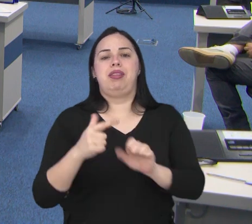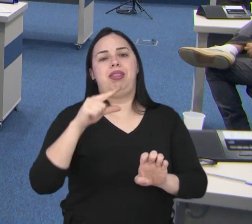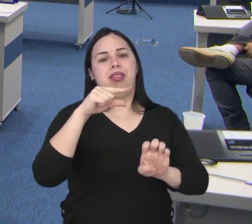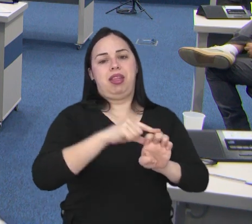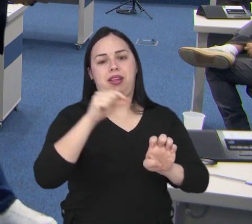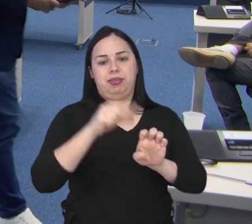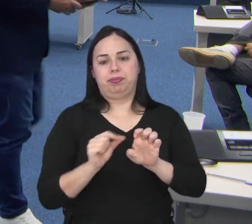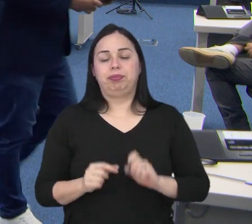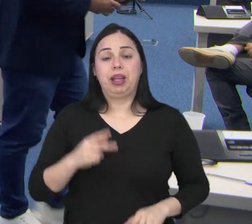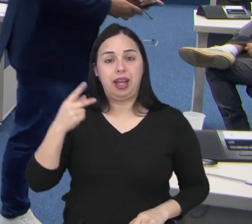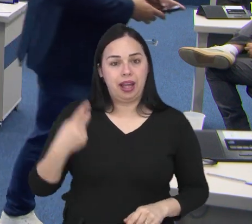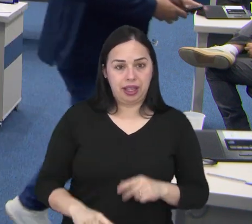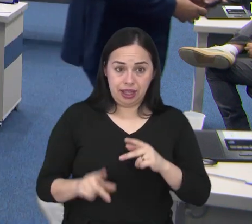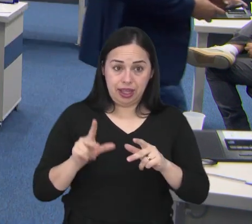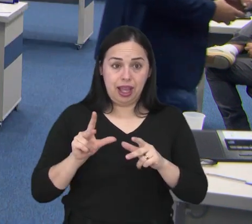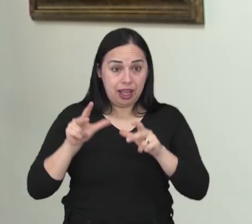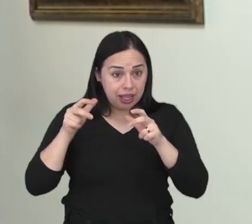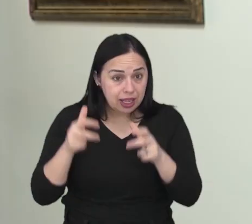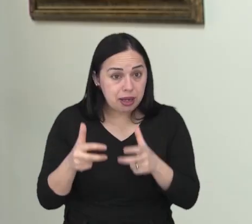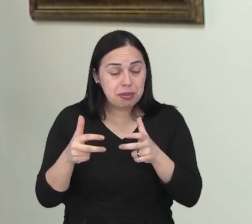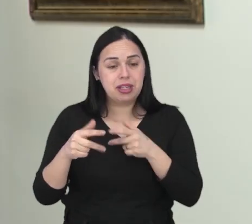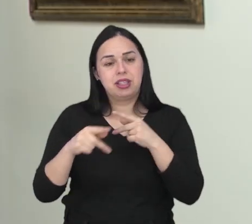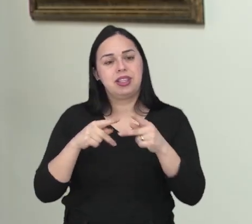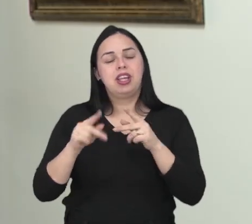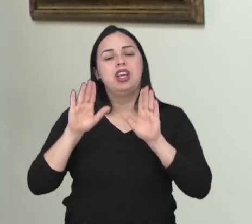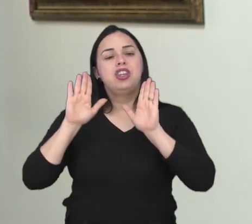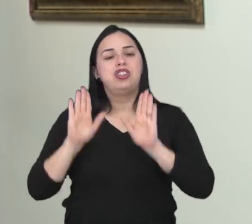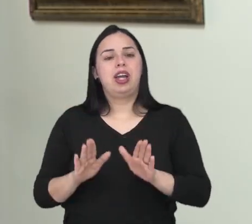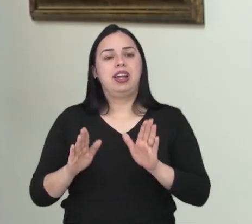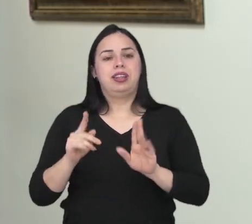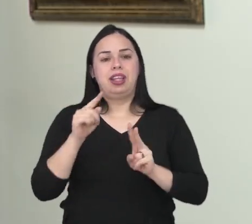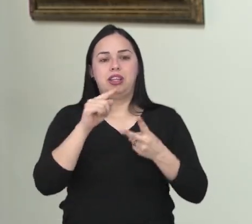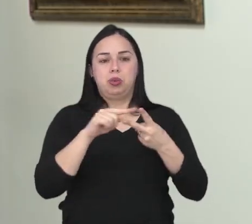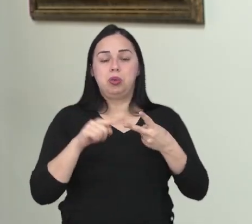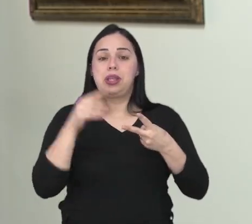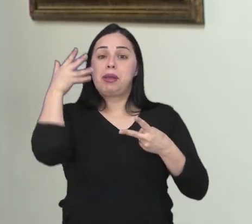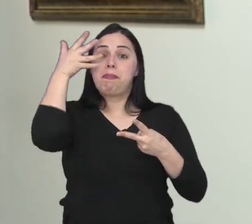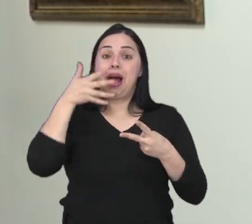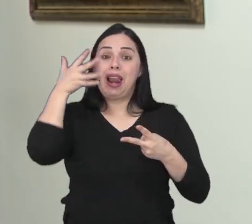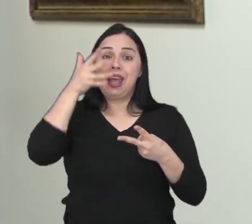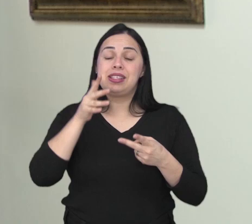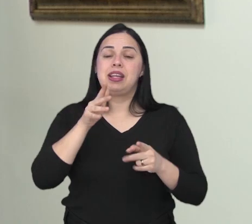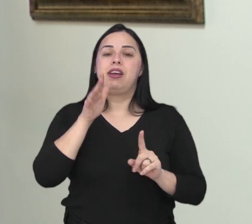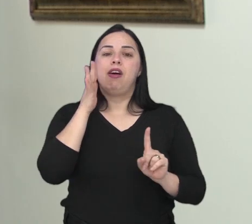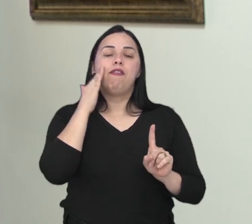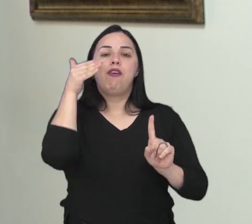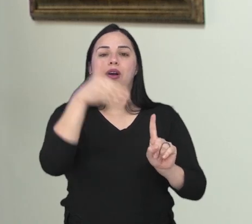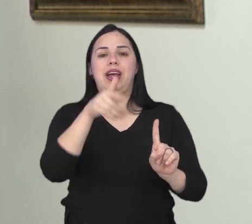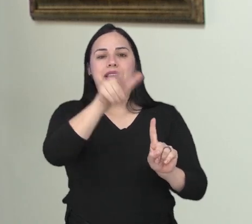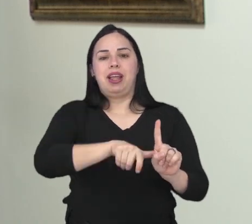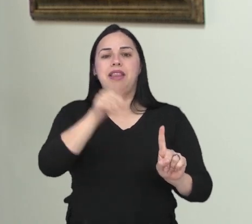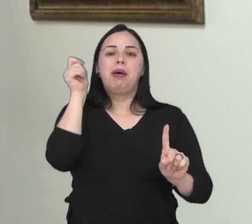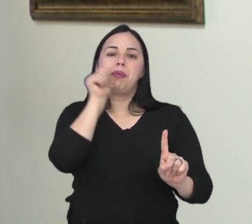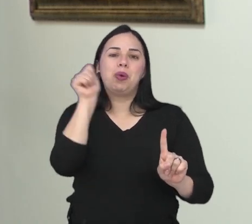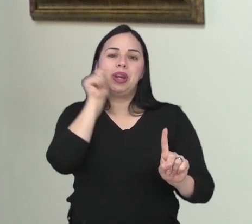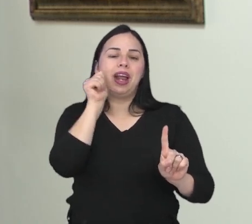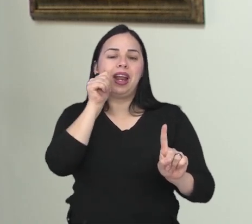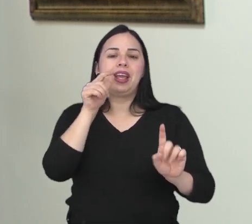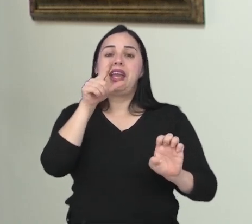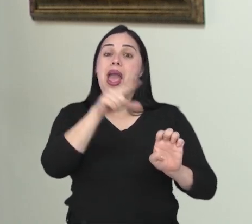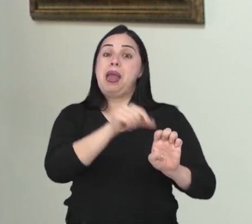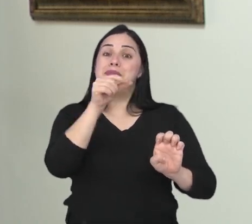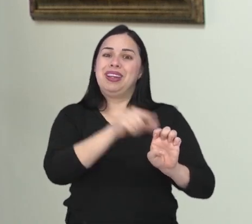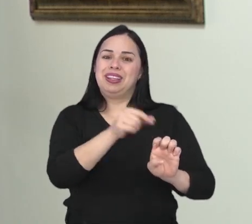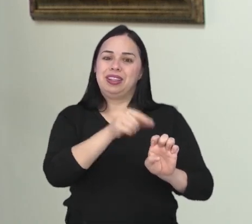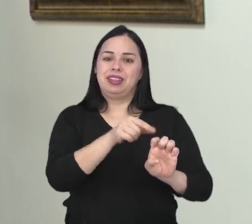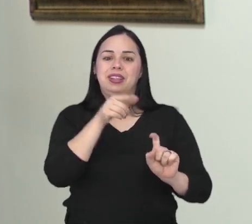no apoio ao empreendedorismo. Aqui na Câmara Municipal, a gente já disponibilizou 2 palestras para mulheres empreendedoras, que